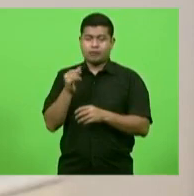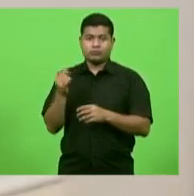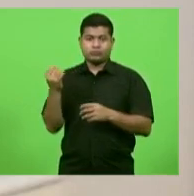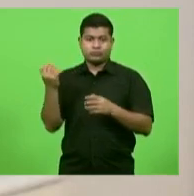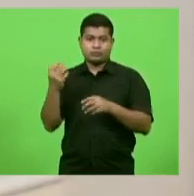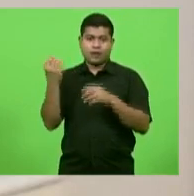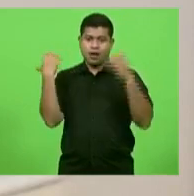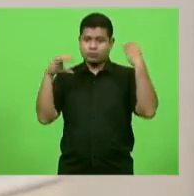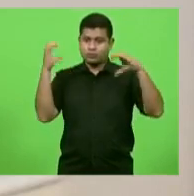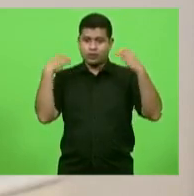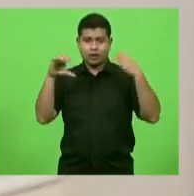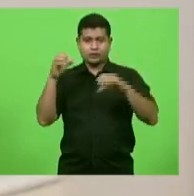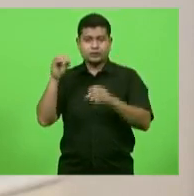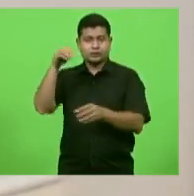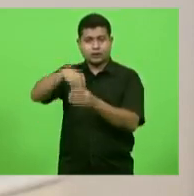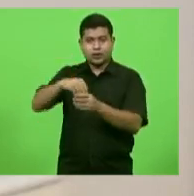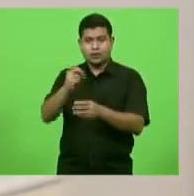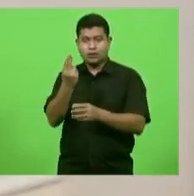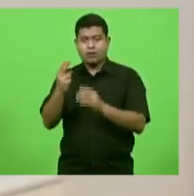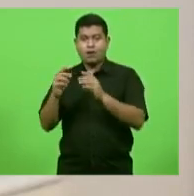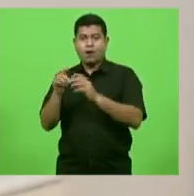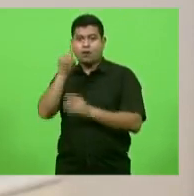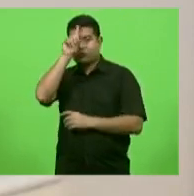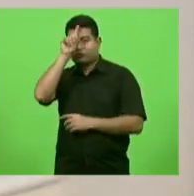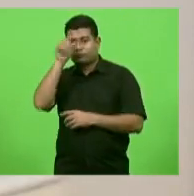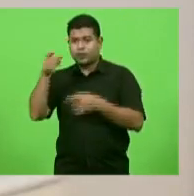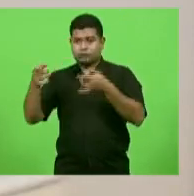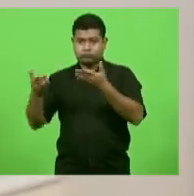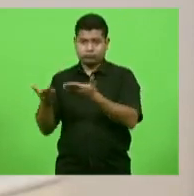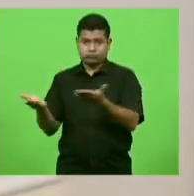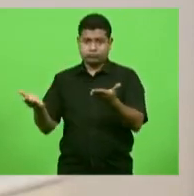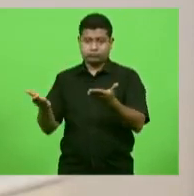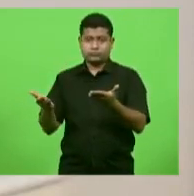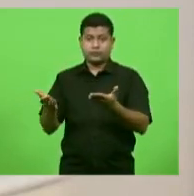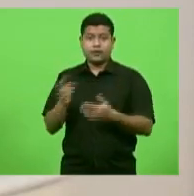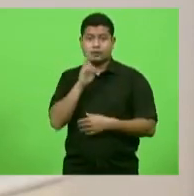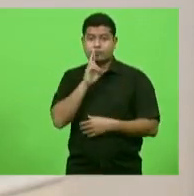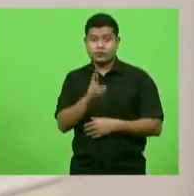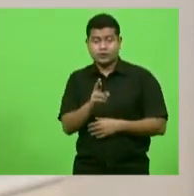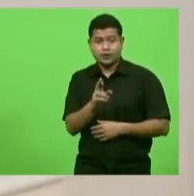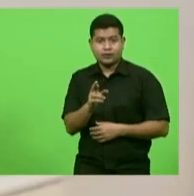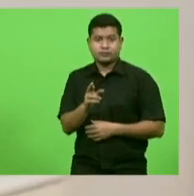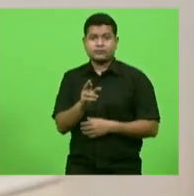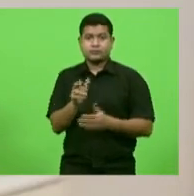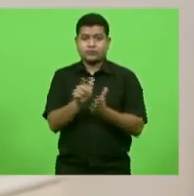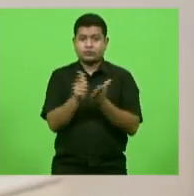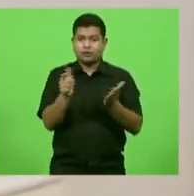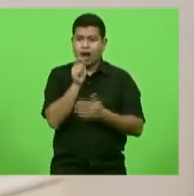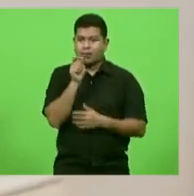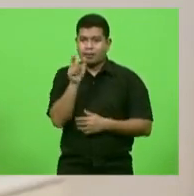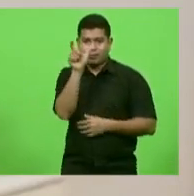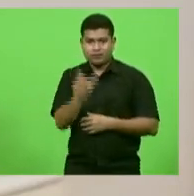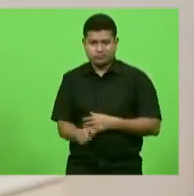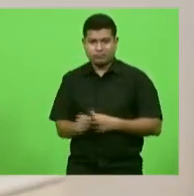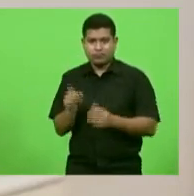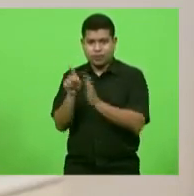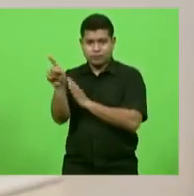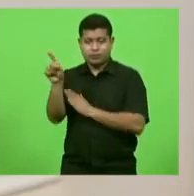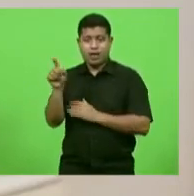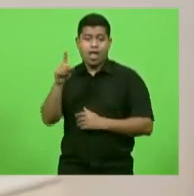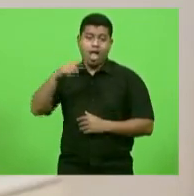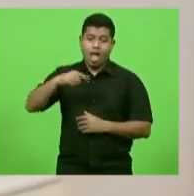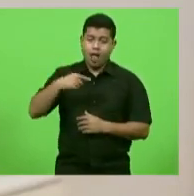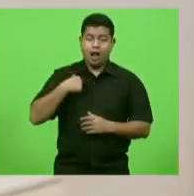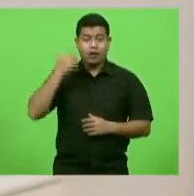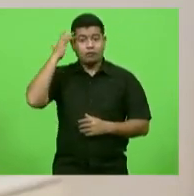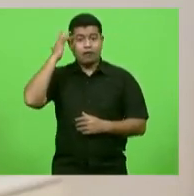governador a um questionamento de um entrevistador, um jornalista. Abre aspas, acho que o